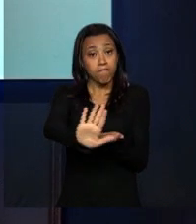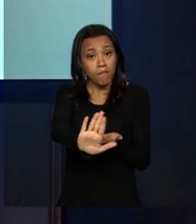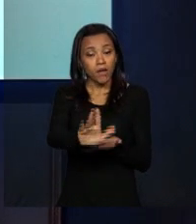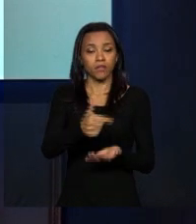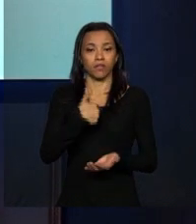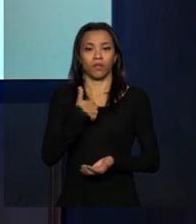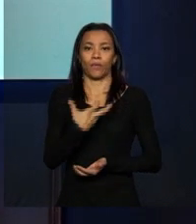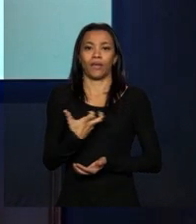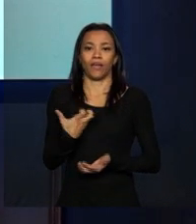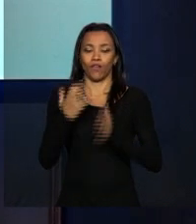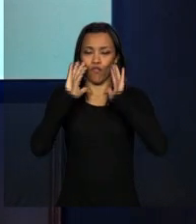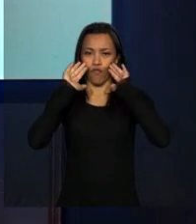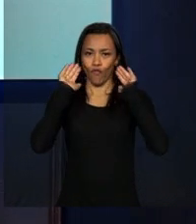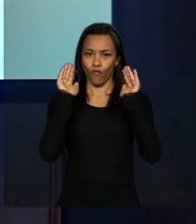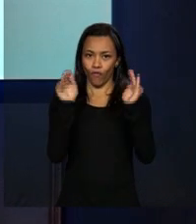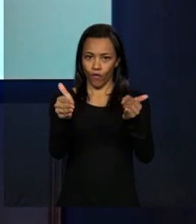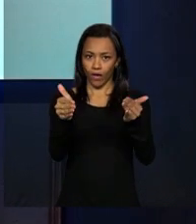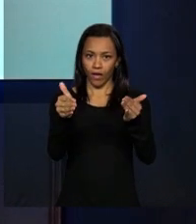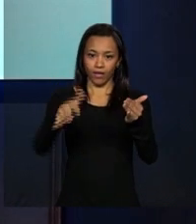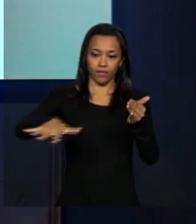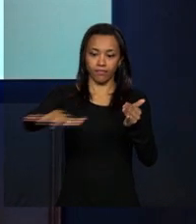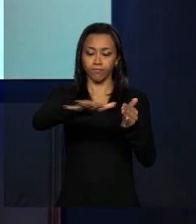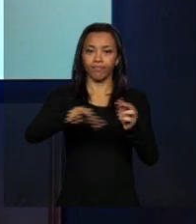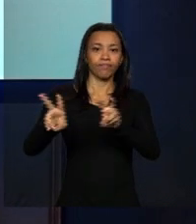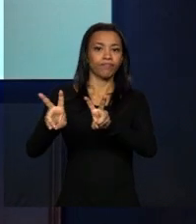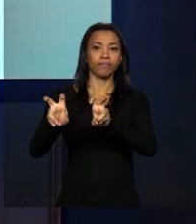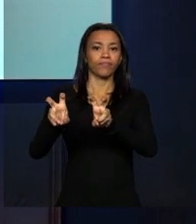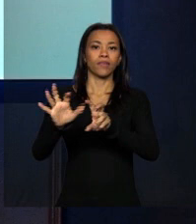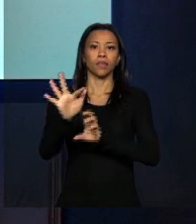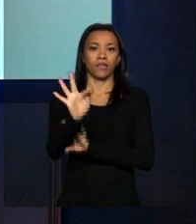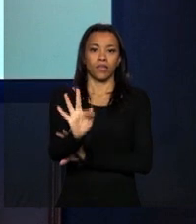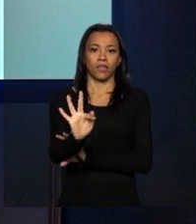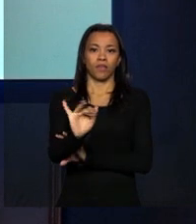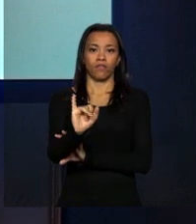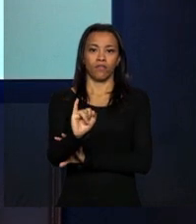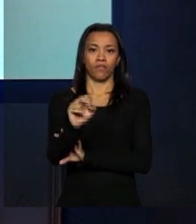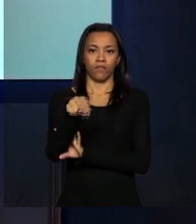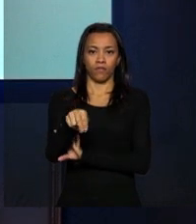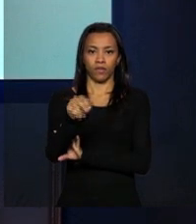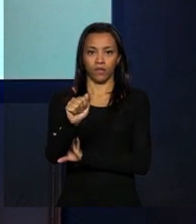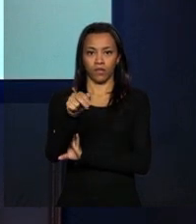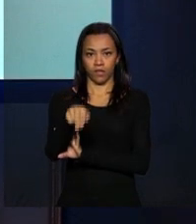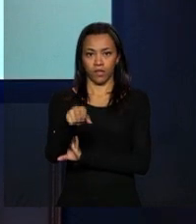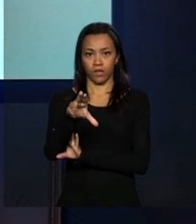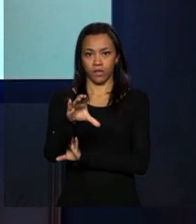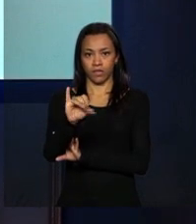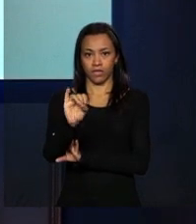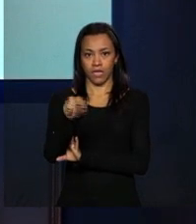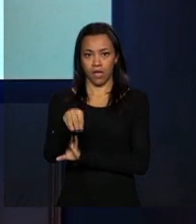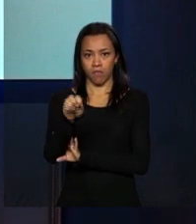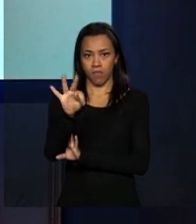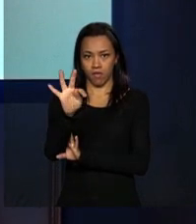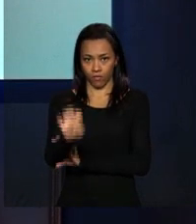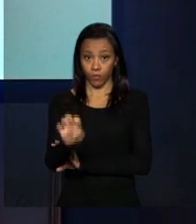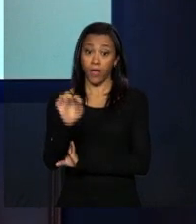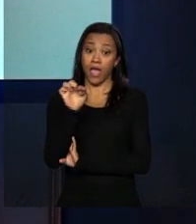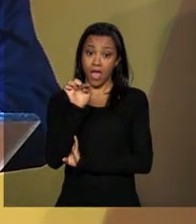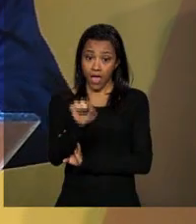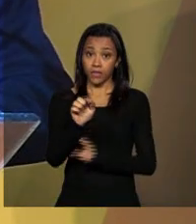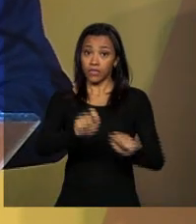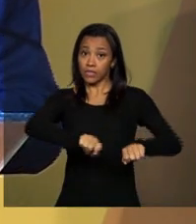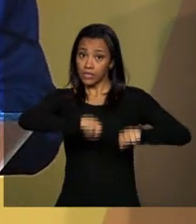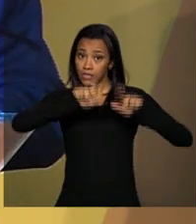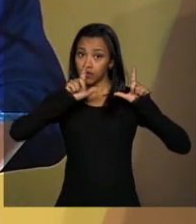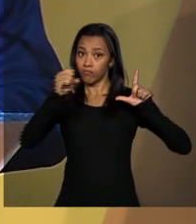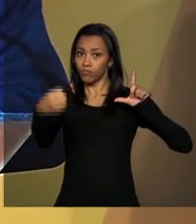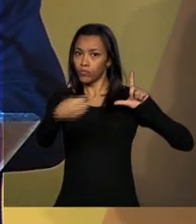quero me concentrar no financiamento ess SL estarão disponíveis a